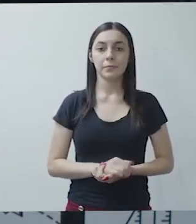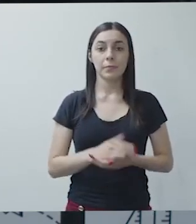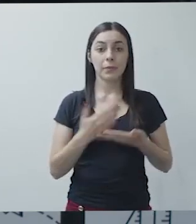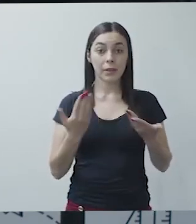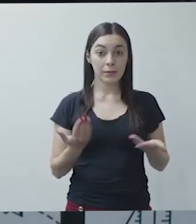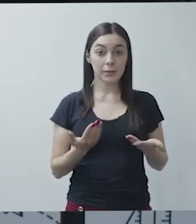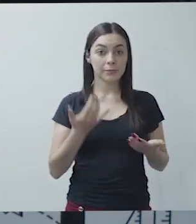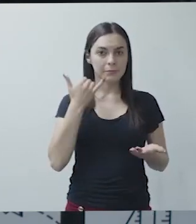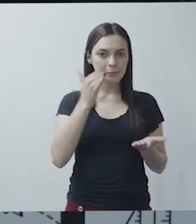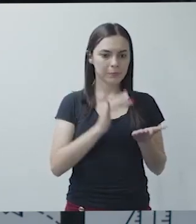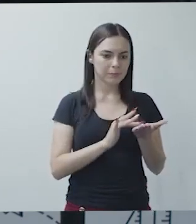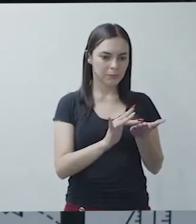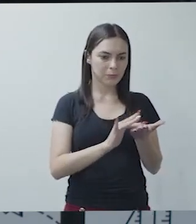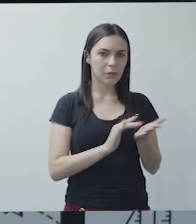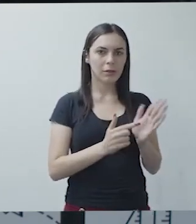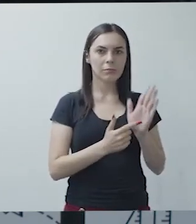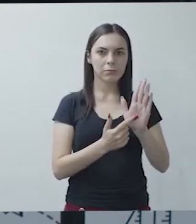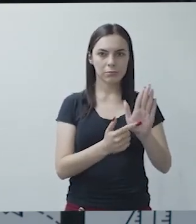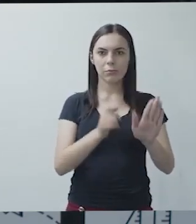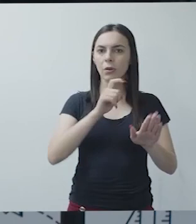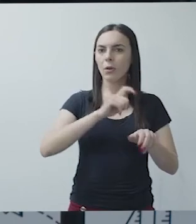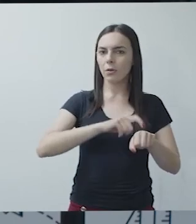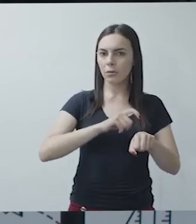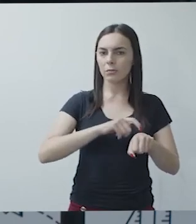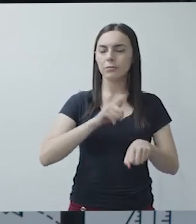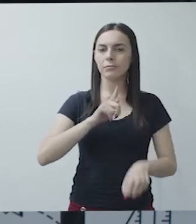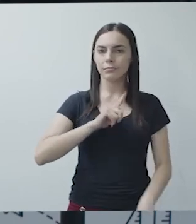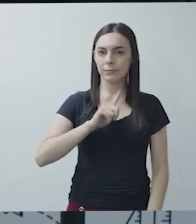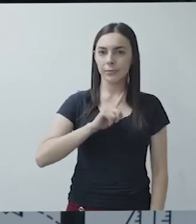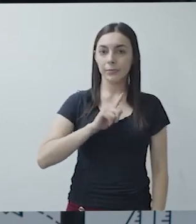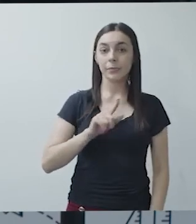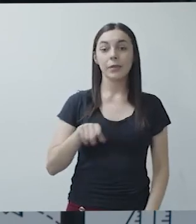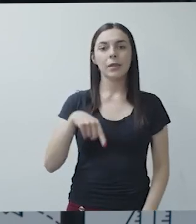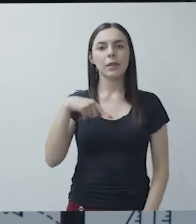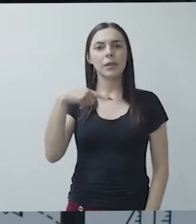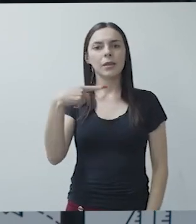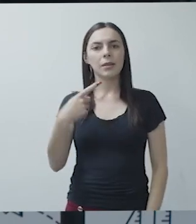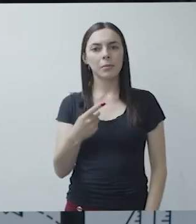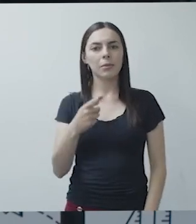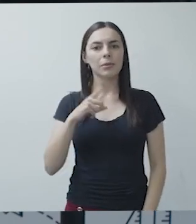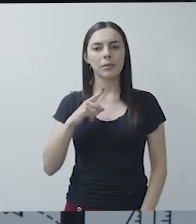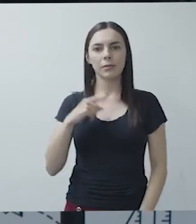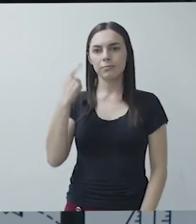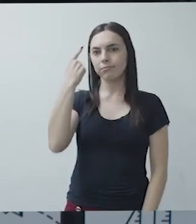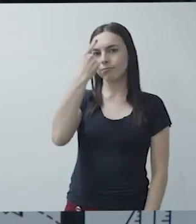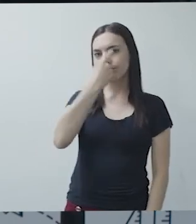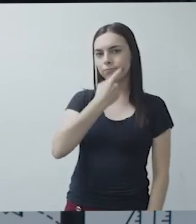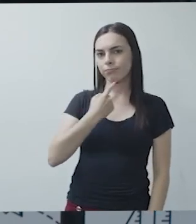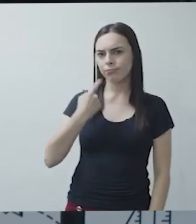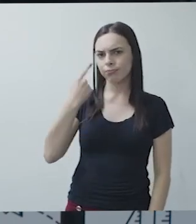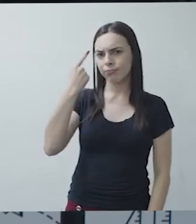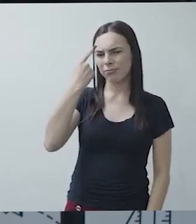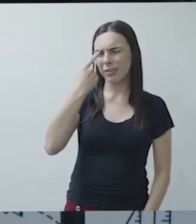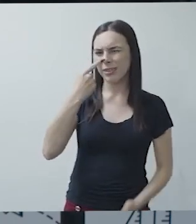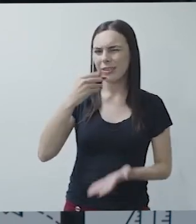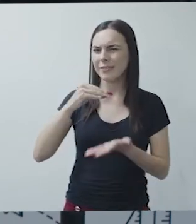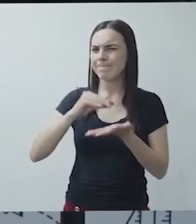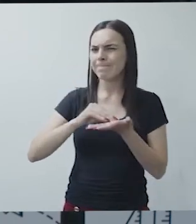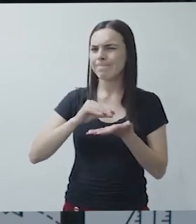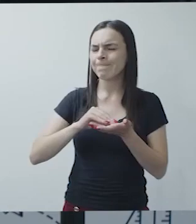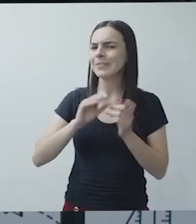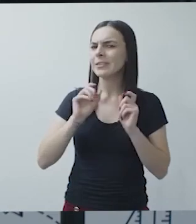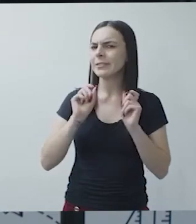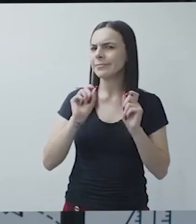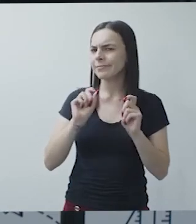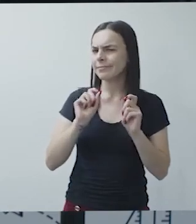relógio digital, já temos o horário. E neste relógio analógico, tá faltando o que ali? Dá uma olhadinha